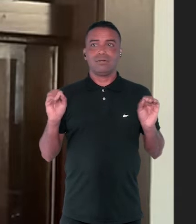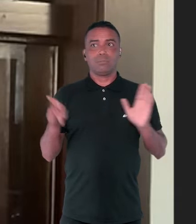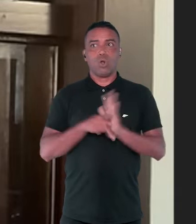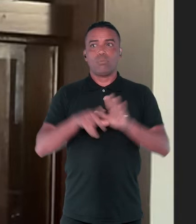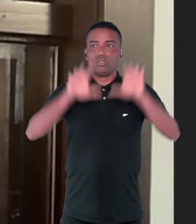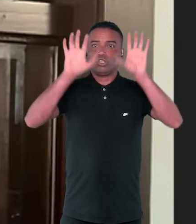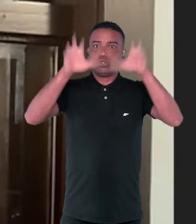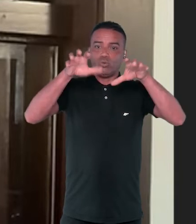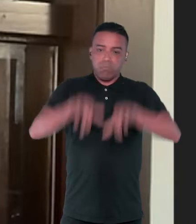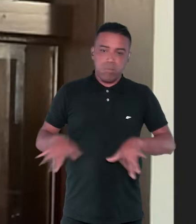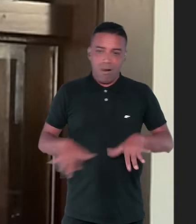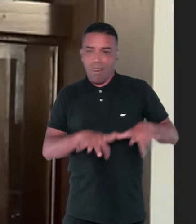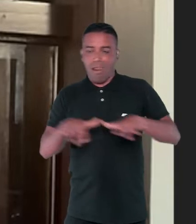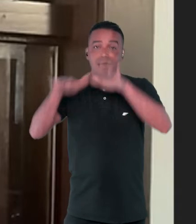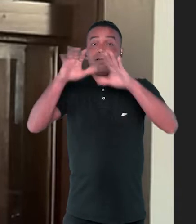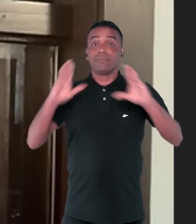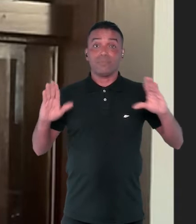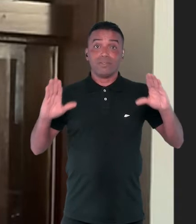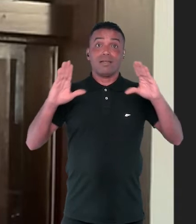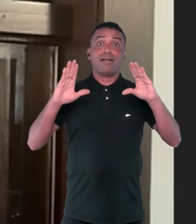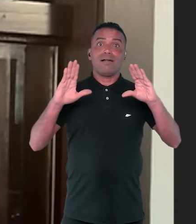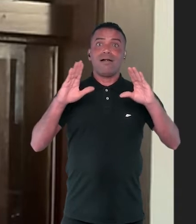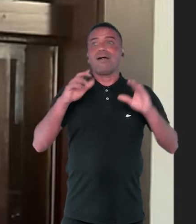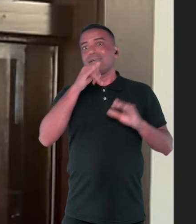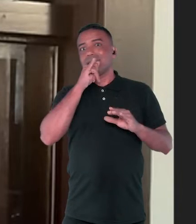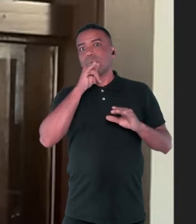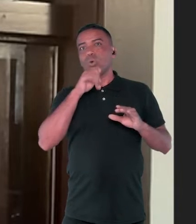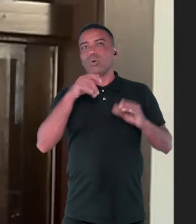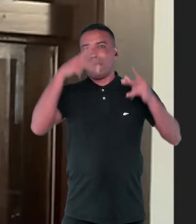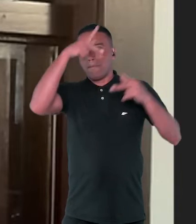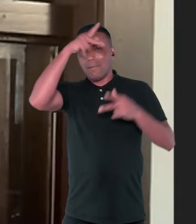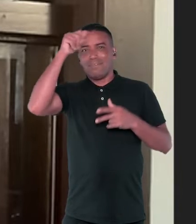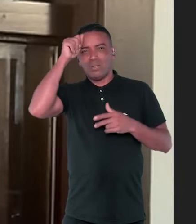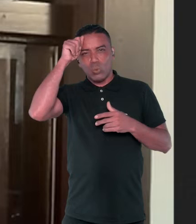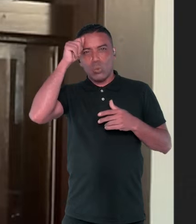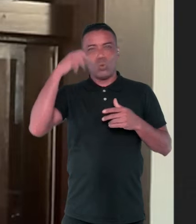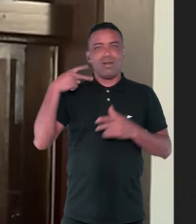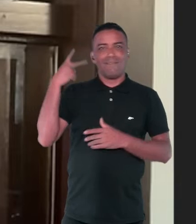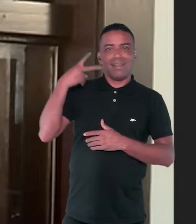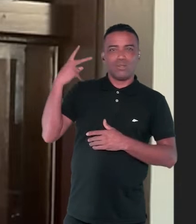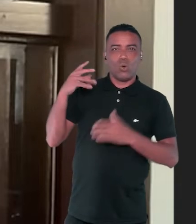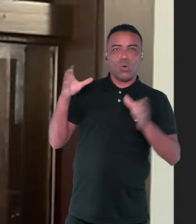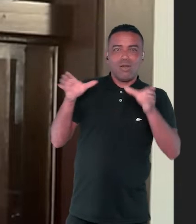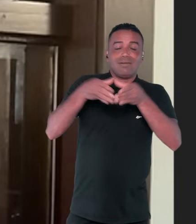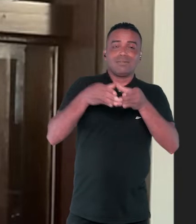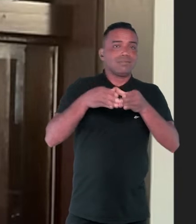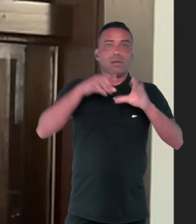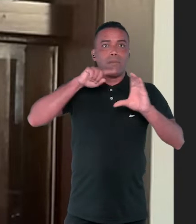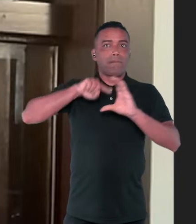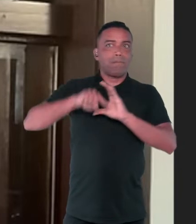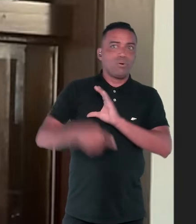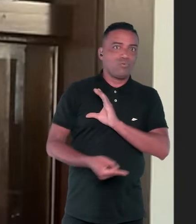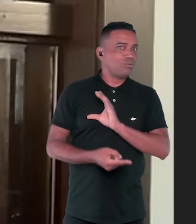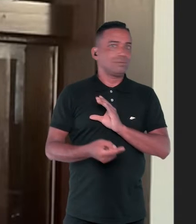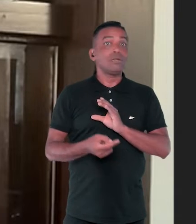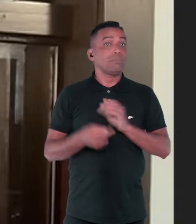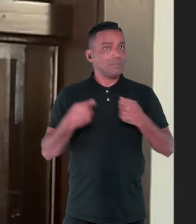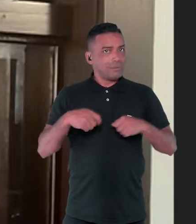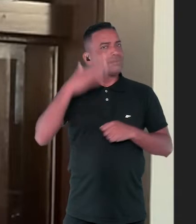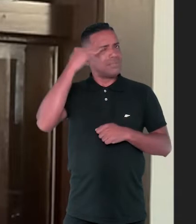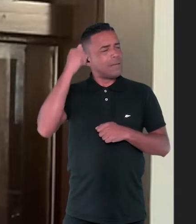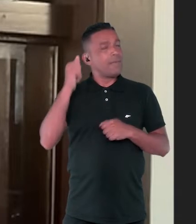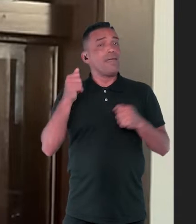enchente, na Câmara Municipal, entendeu? A gente é superficial. Mas tem que saber o mínimo para também não